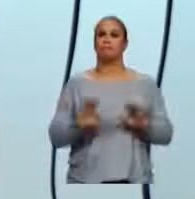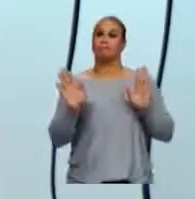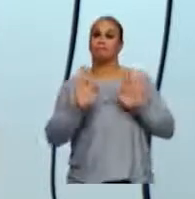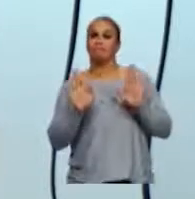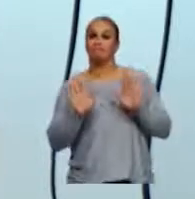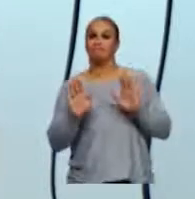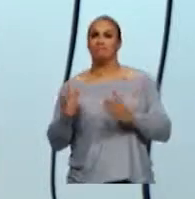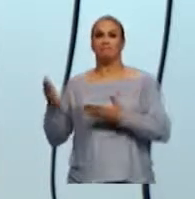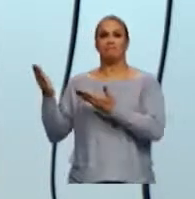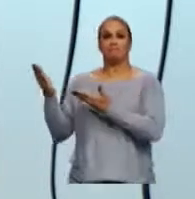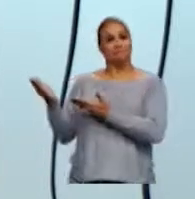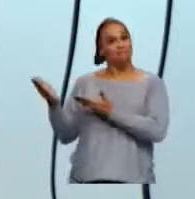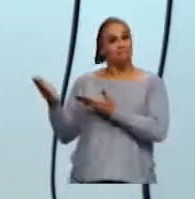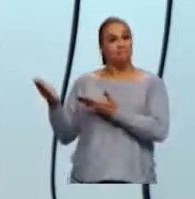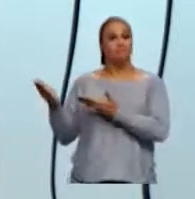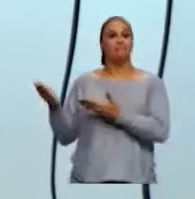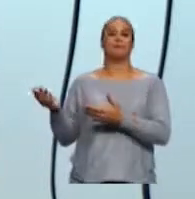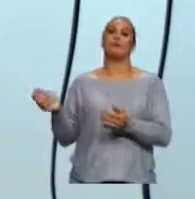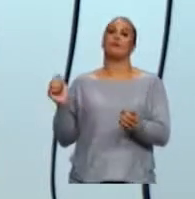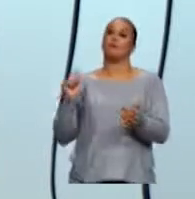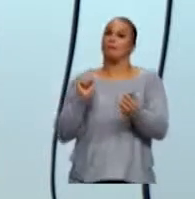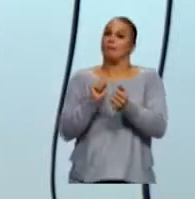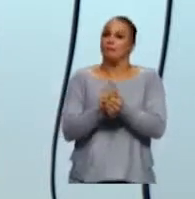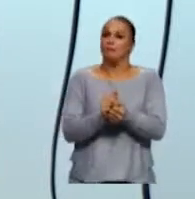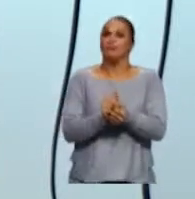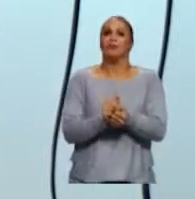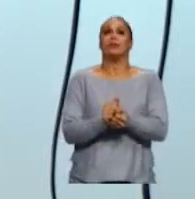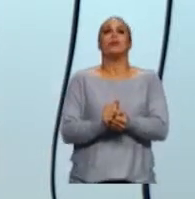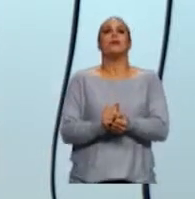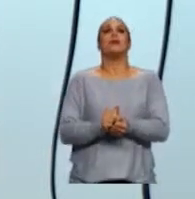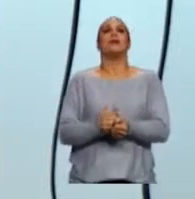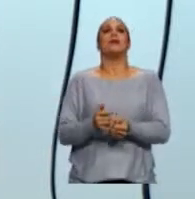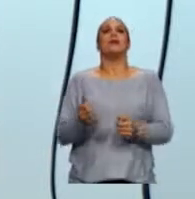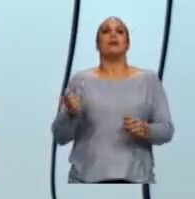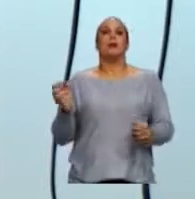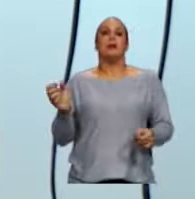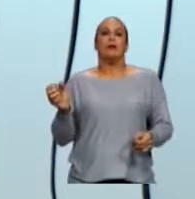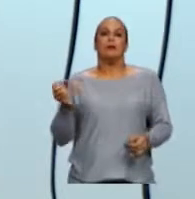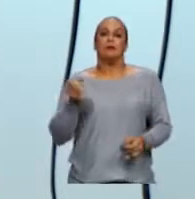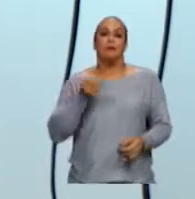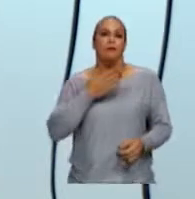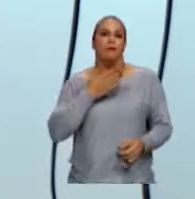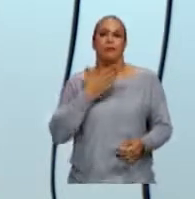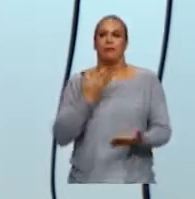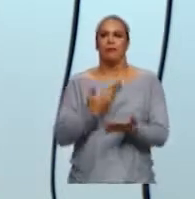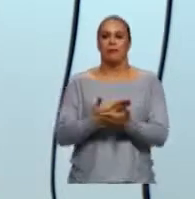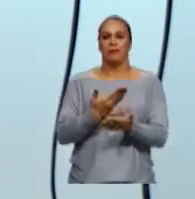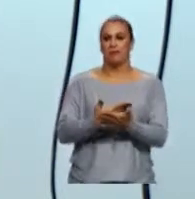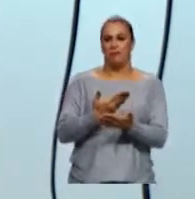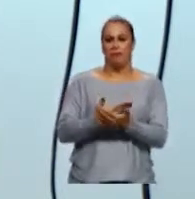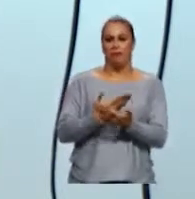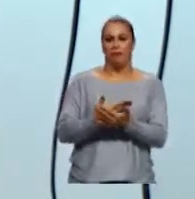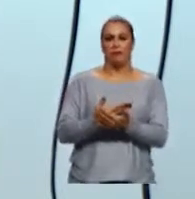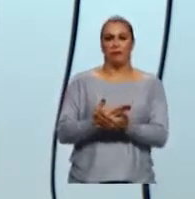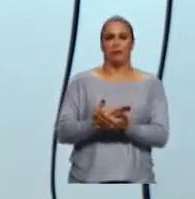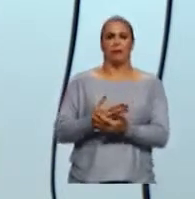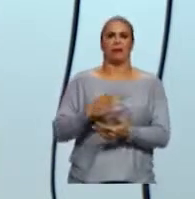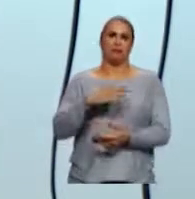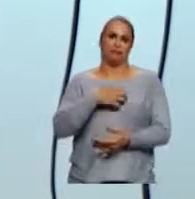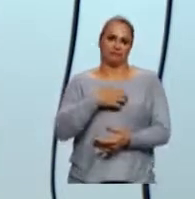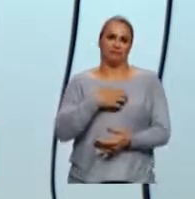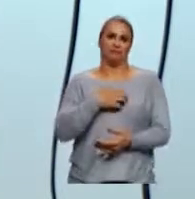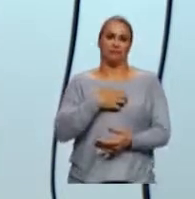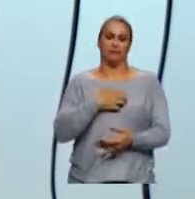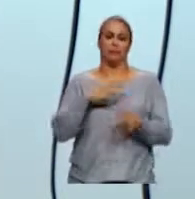Olá, estou com você hoje para ministrar mais uma aula de ciências, cujo tema é sobre o